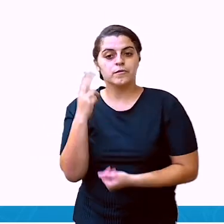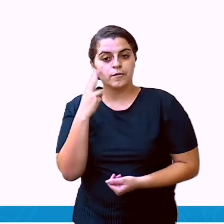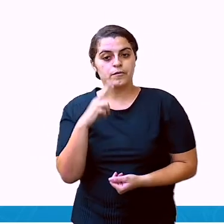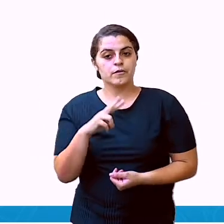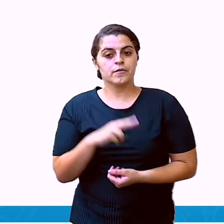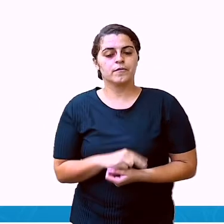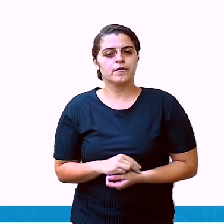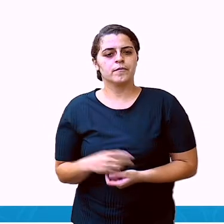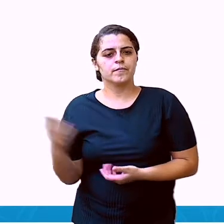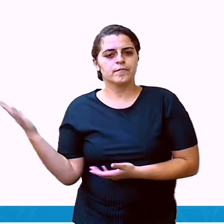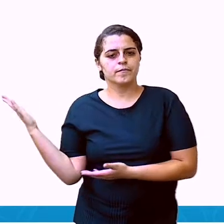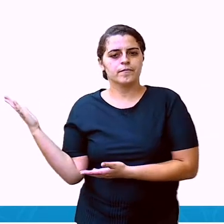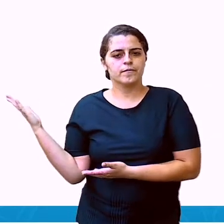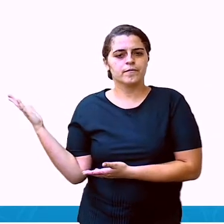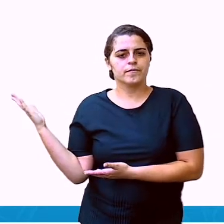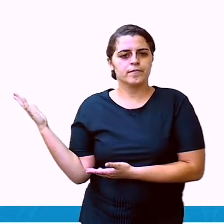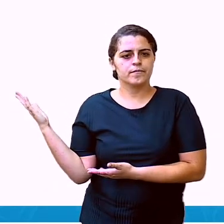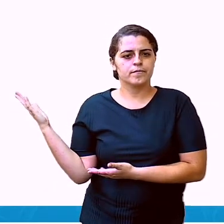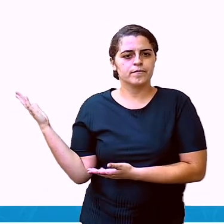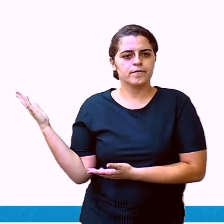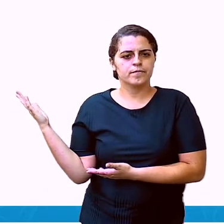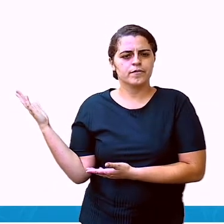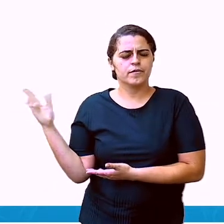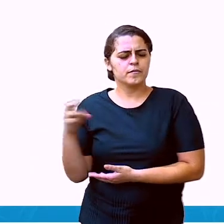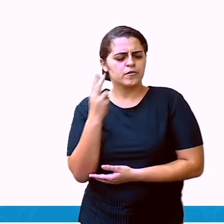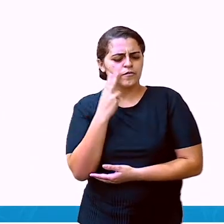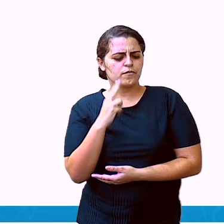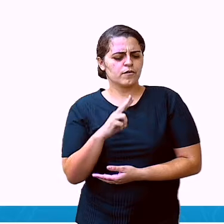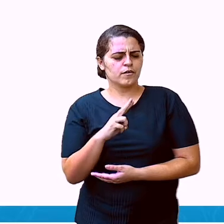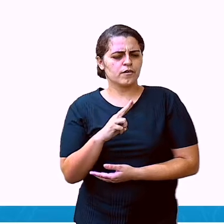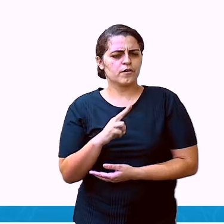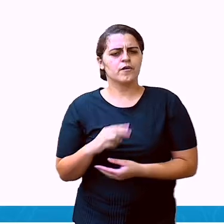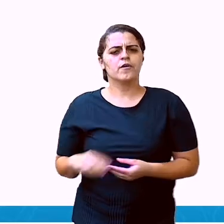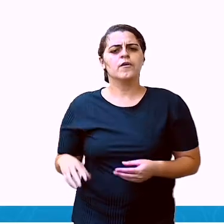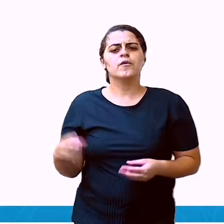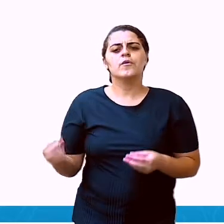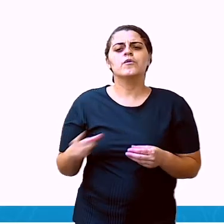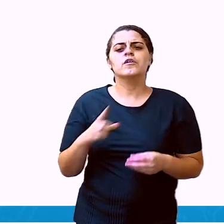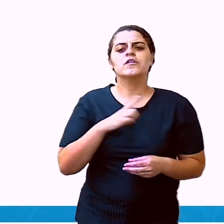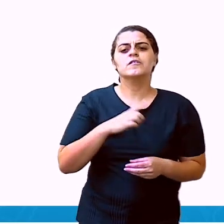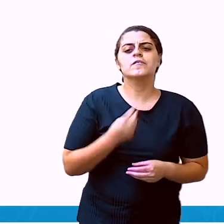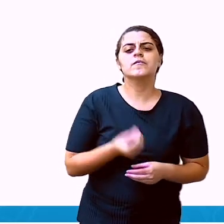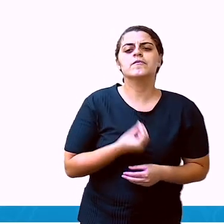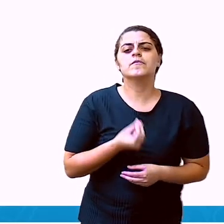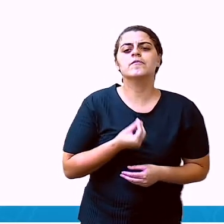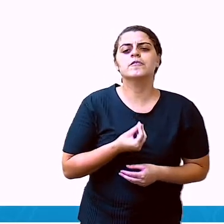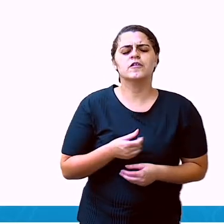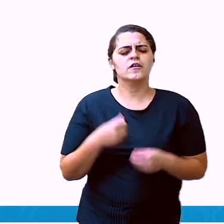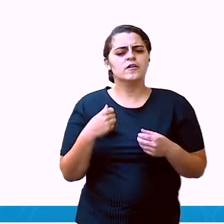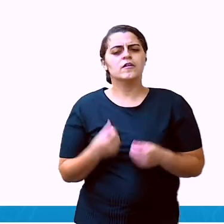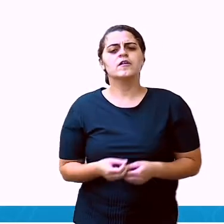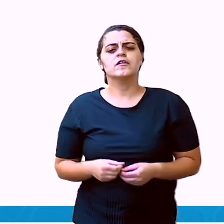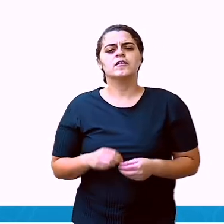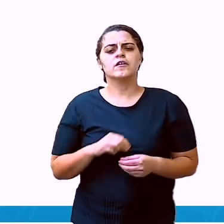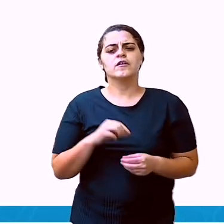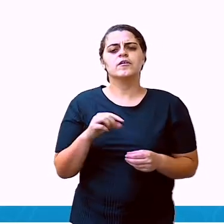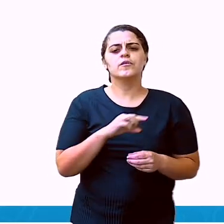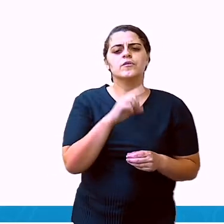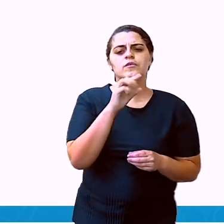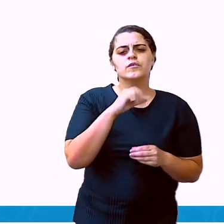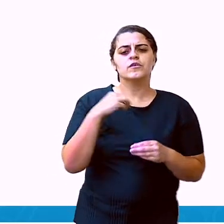mesmo? Então, vamos lá. Vamos ver, os componentes vivos, eles possuem um